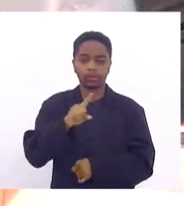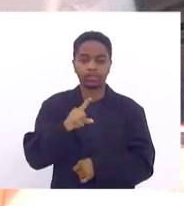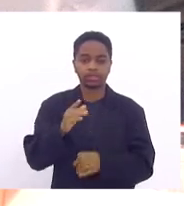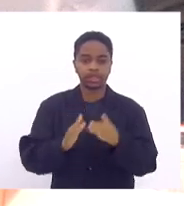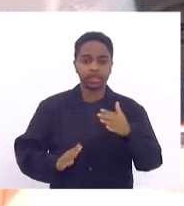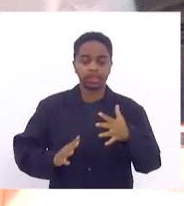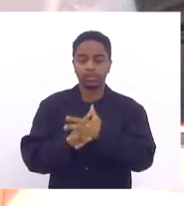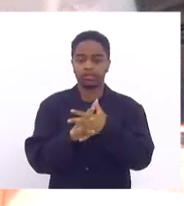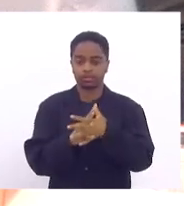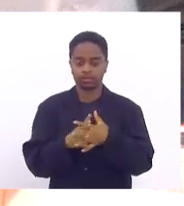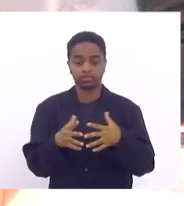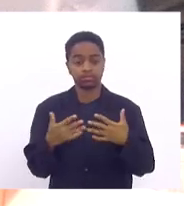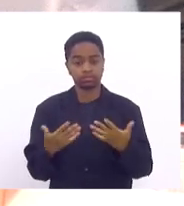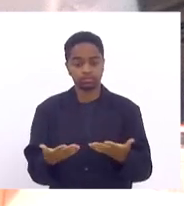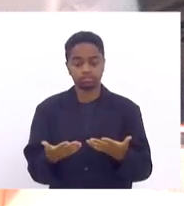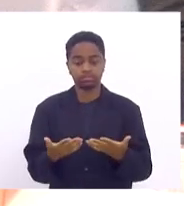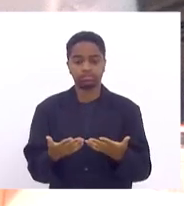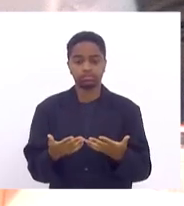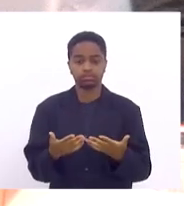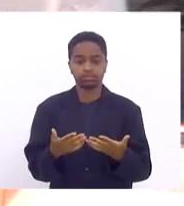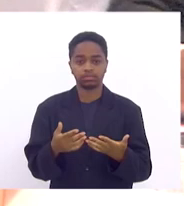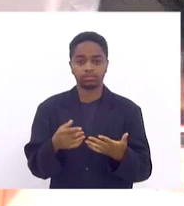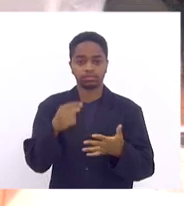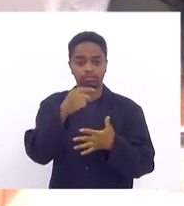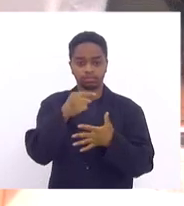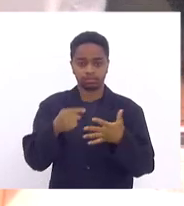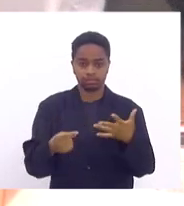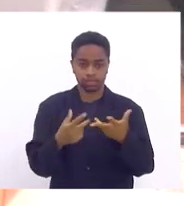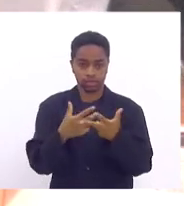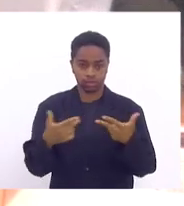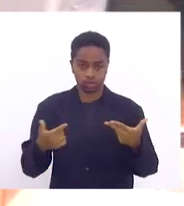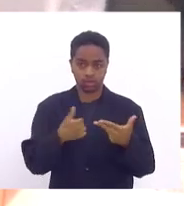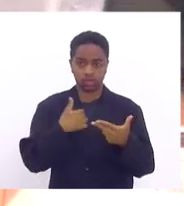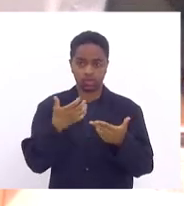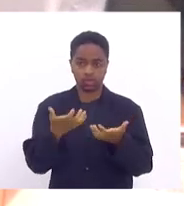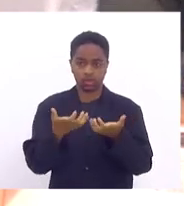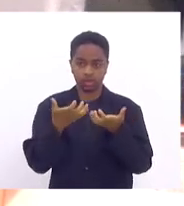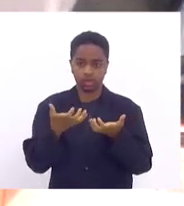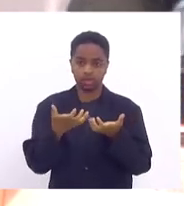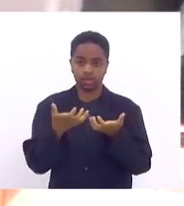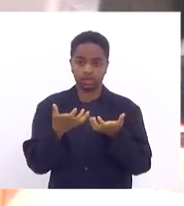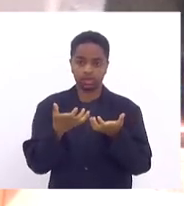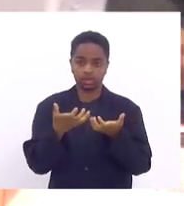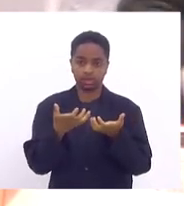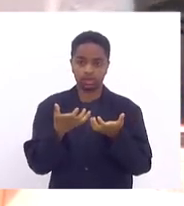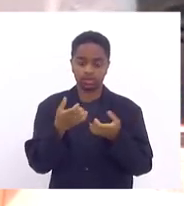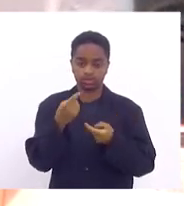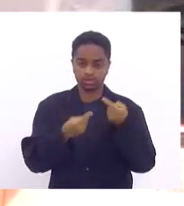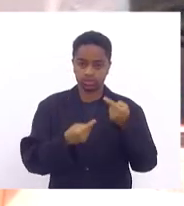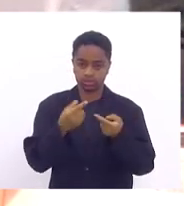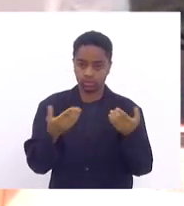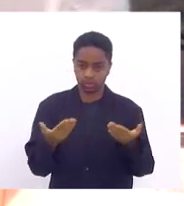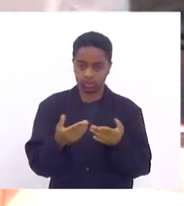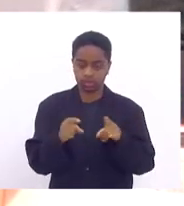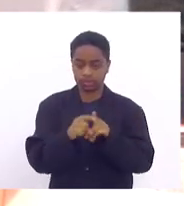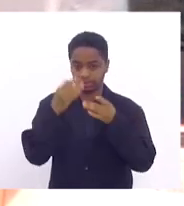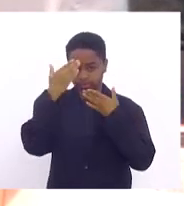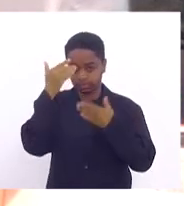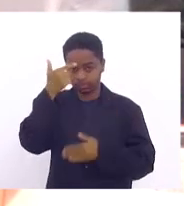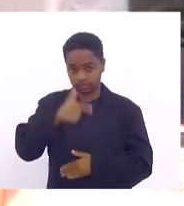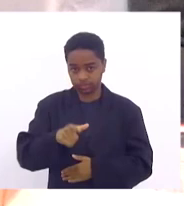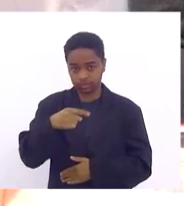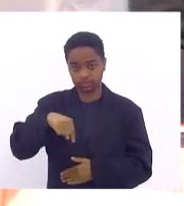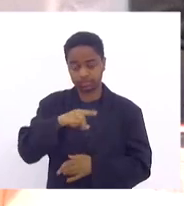limite Então seria esse esses os pontos que eu gostei que eu gostaria de explorar hoje agradeço mais uma vez a